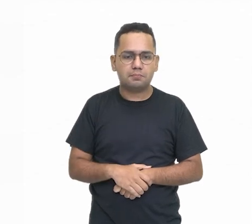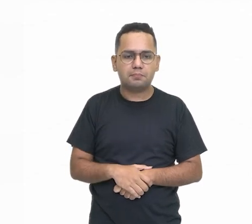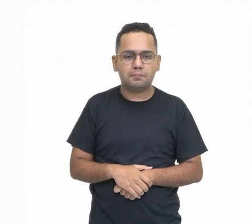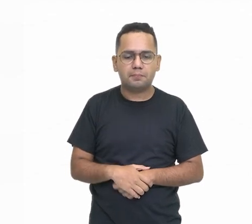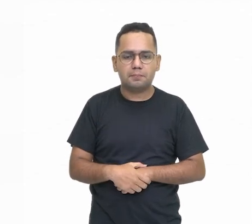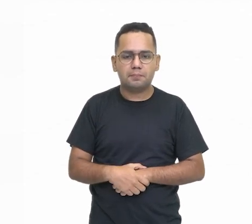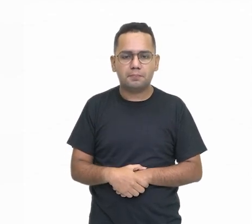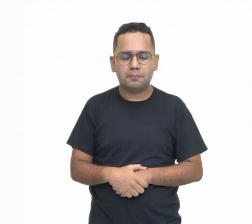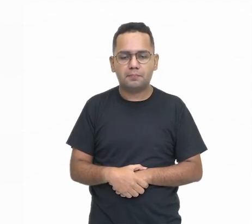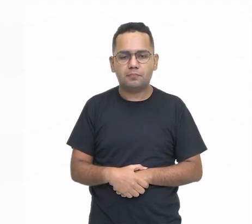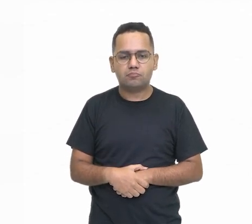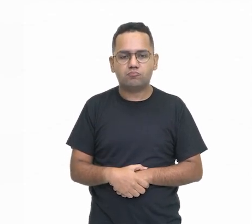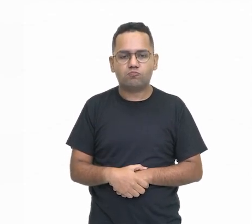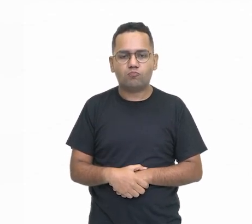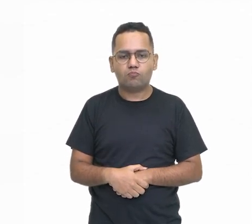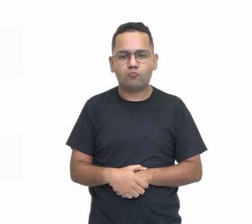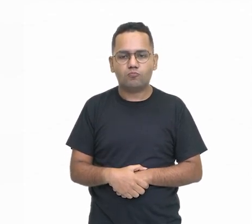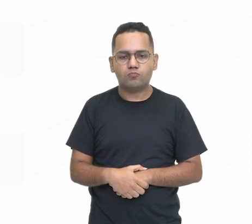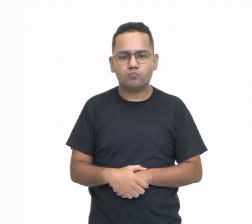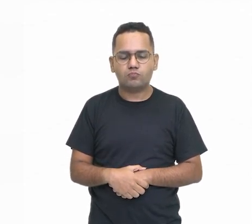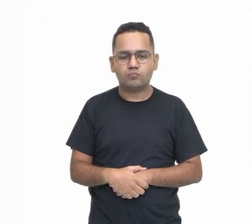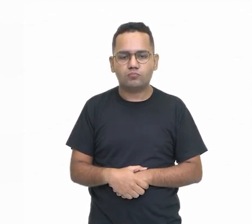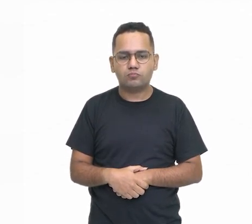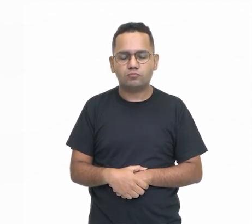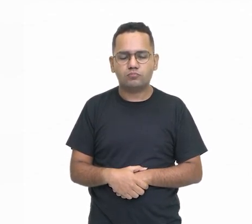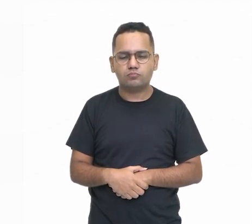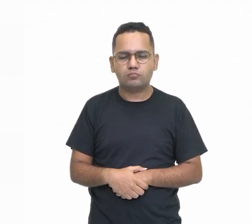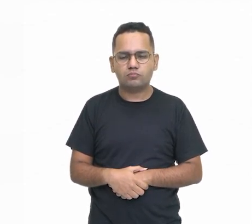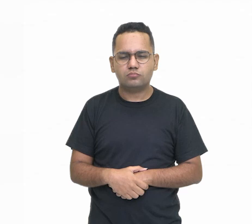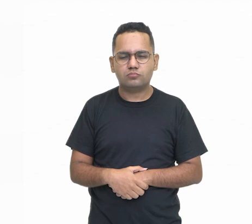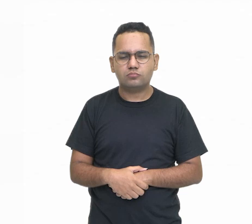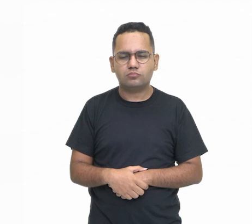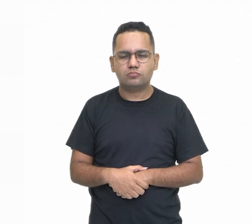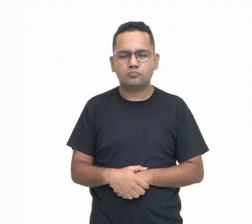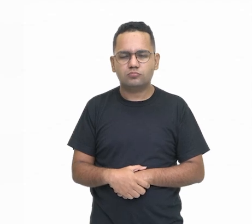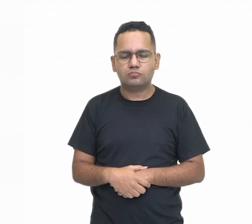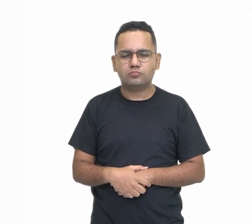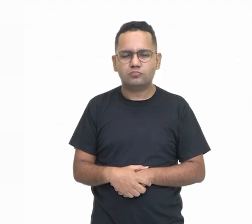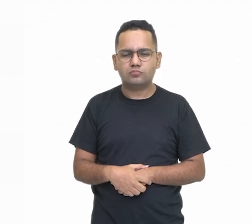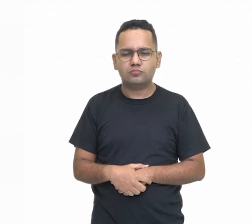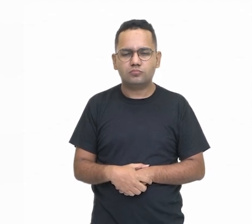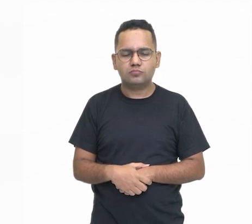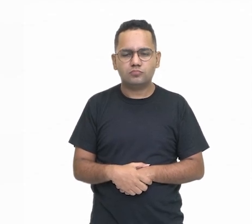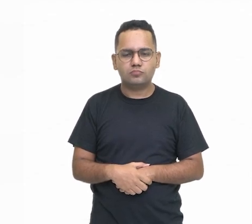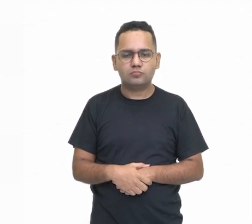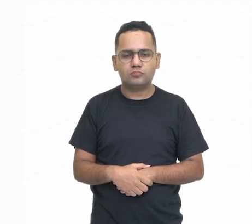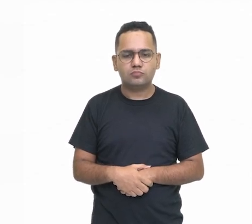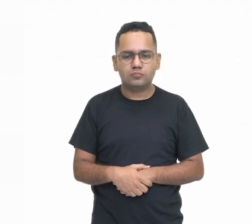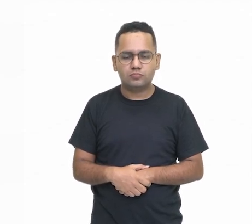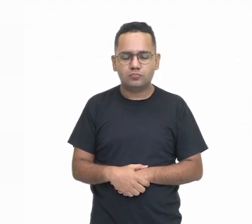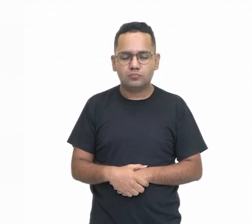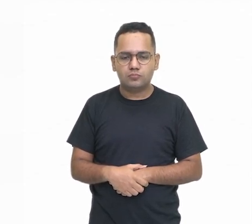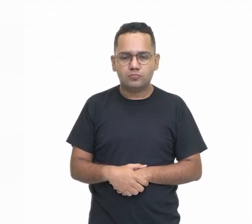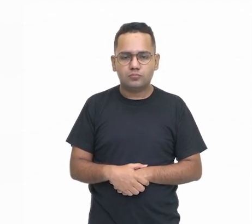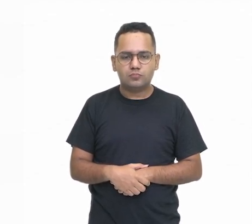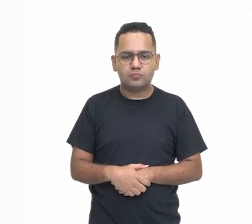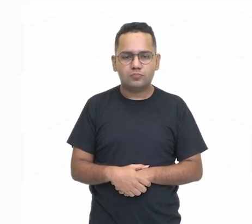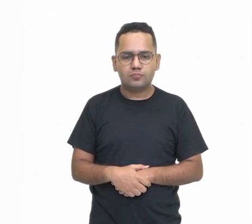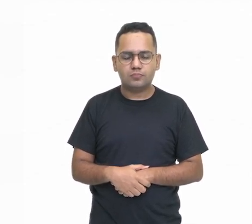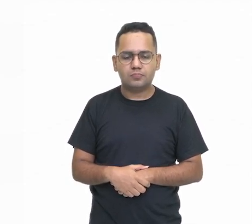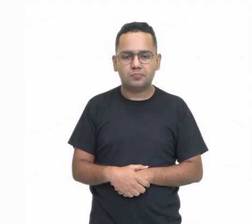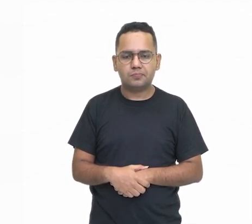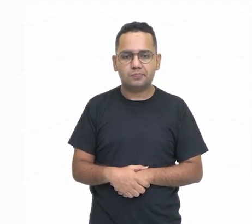fosse uma forma ali da organização social e do